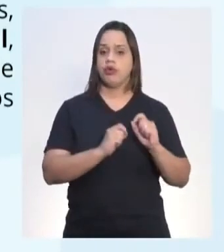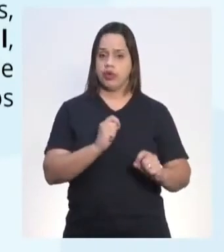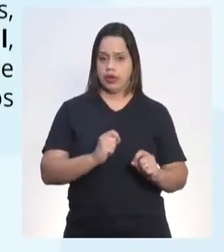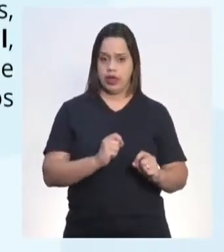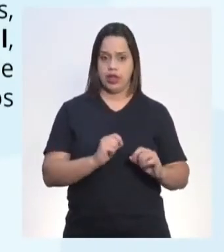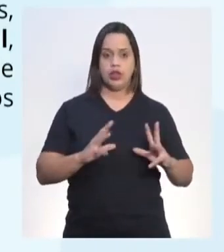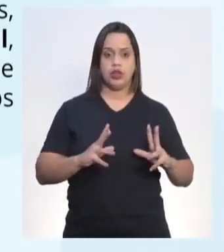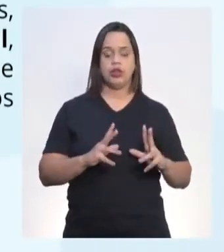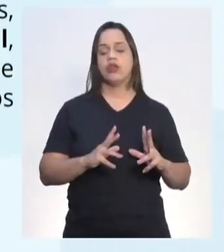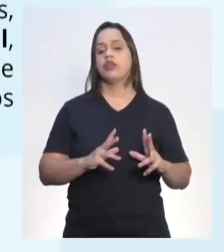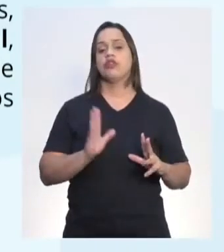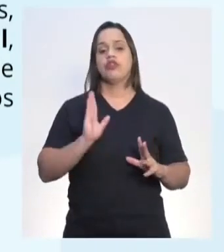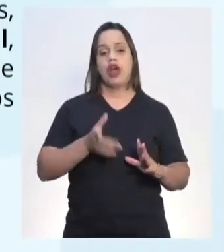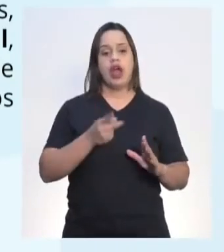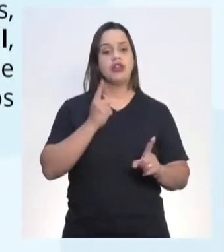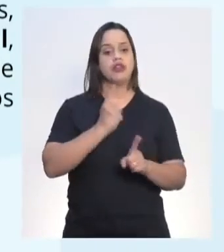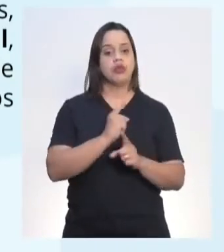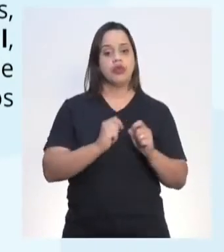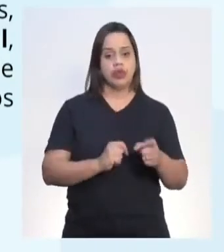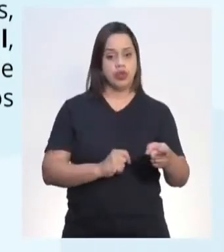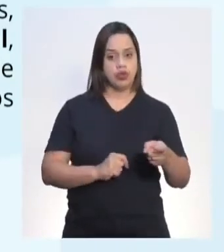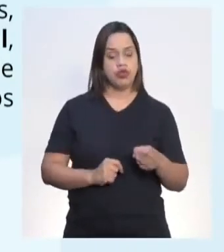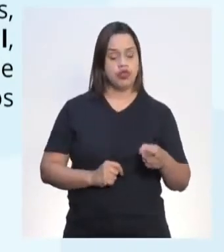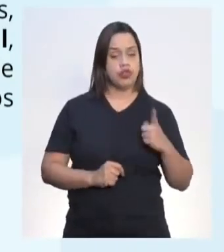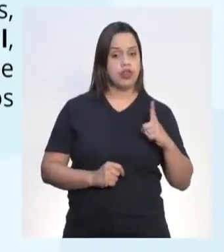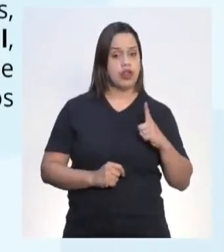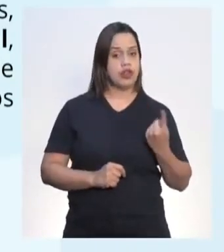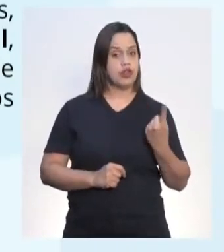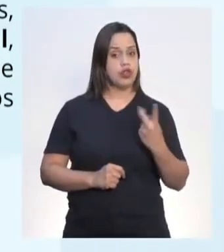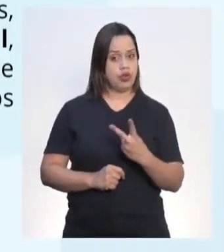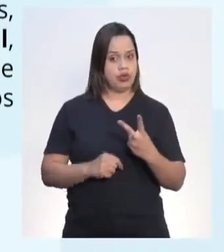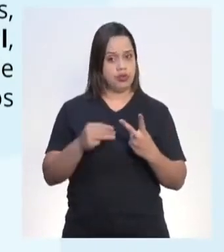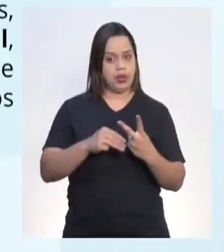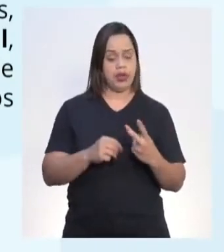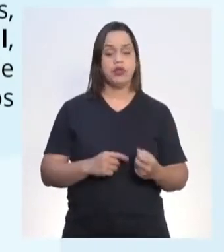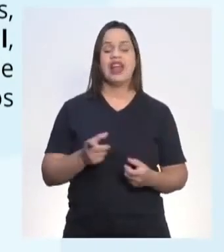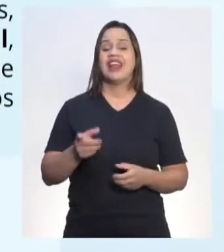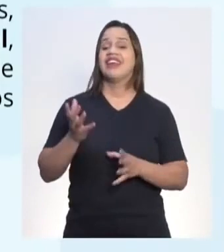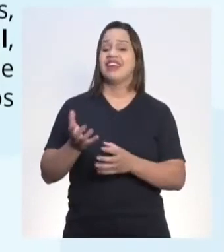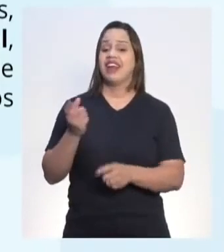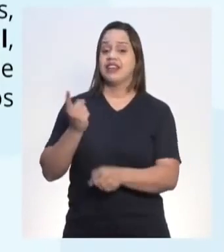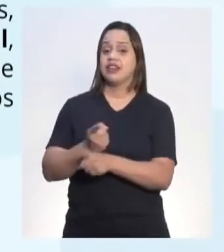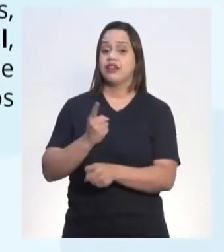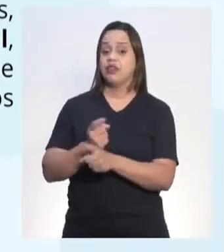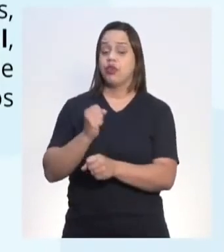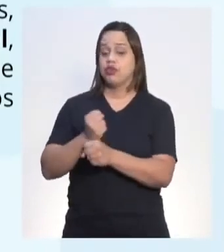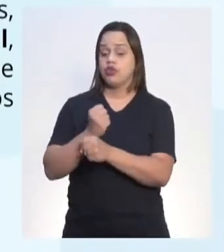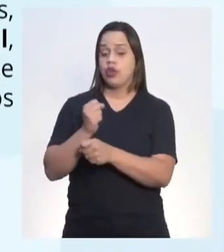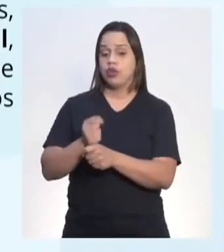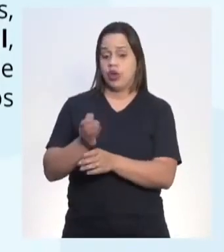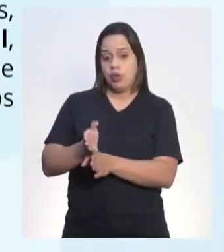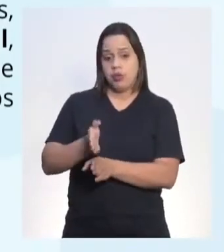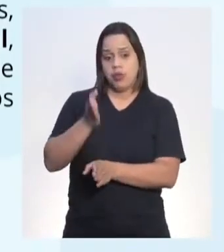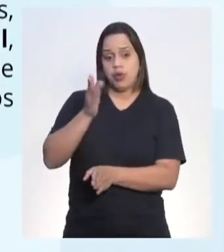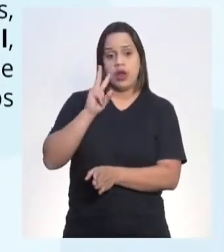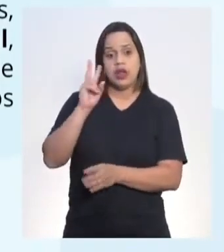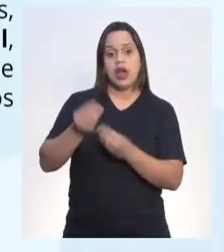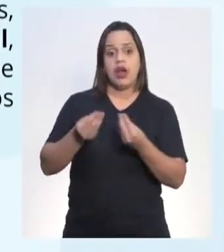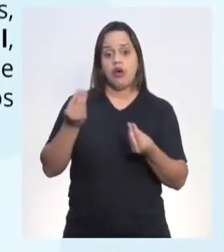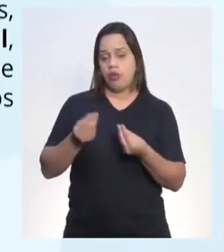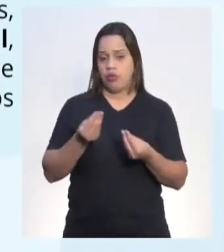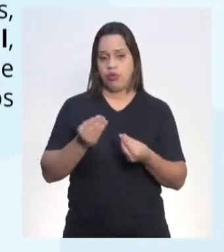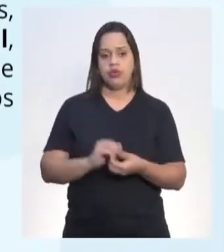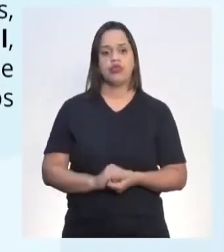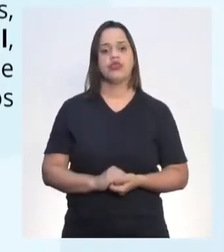mede, que o x vale 12 metros. Ele quer que você construa um muro aqui, ó, nessa partezinha aqui, entre